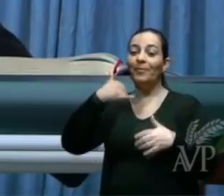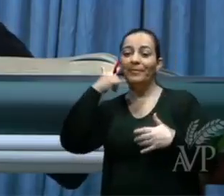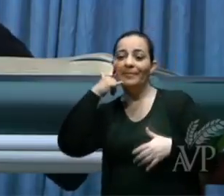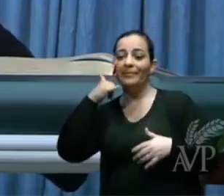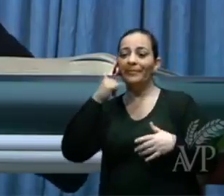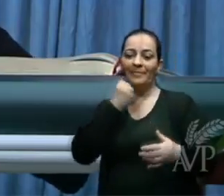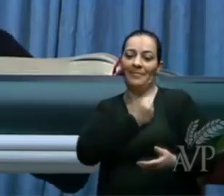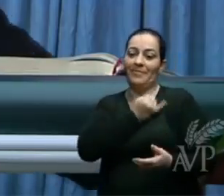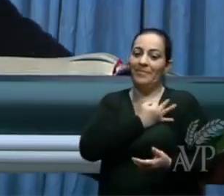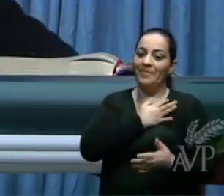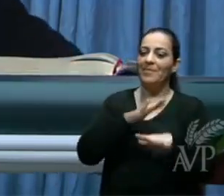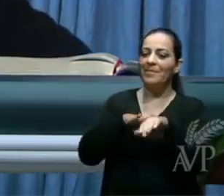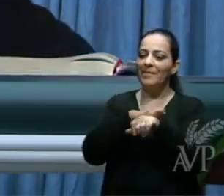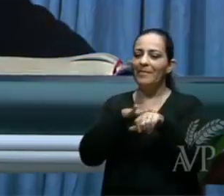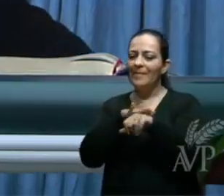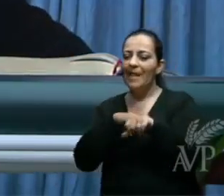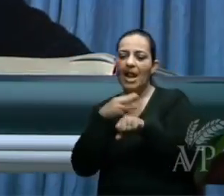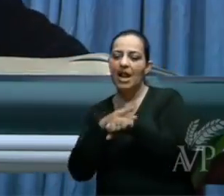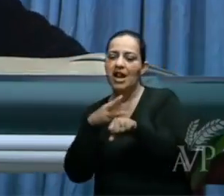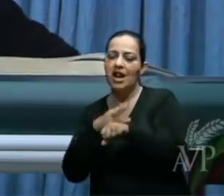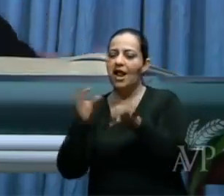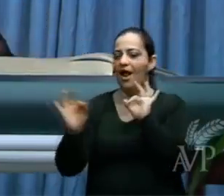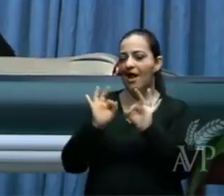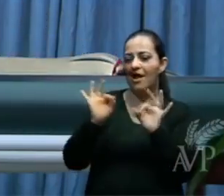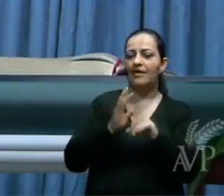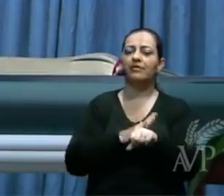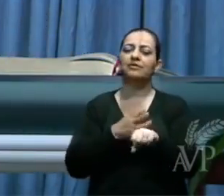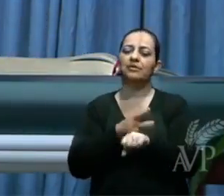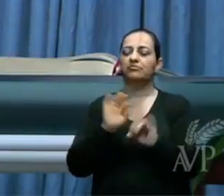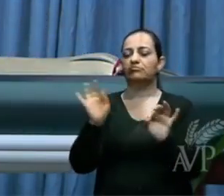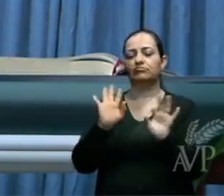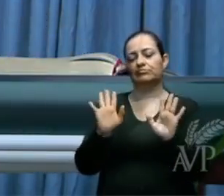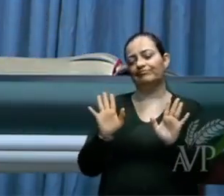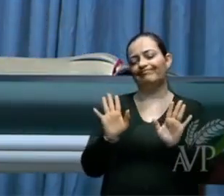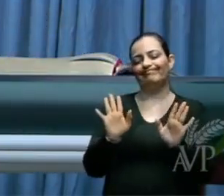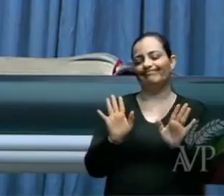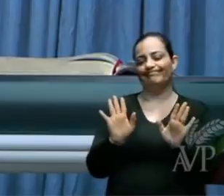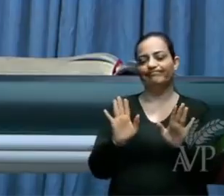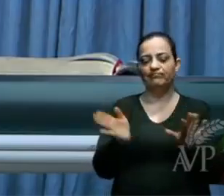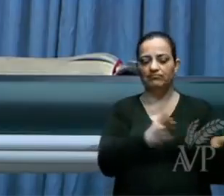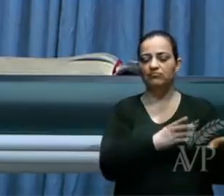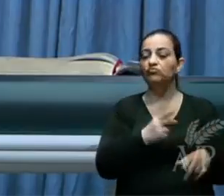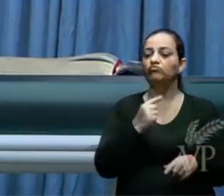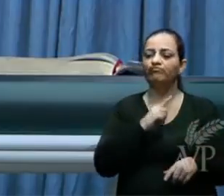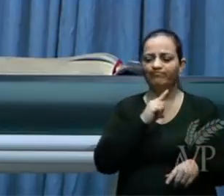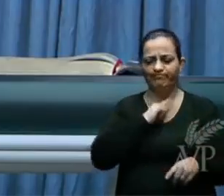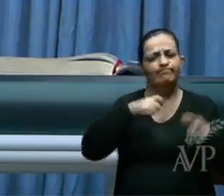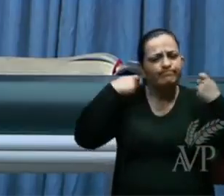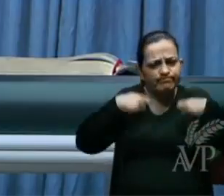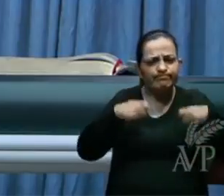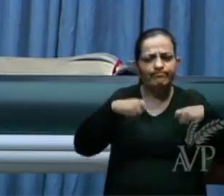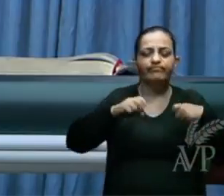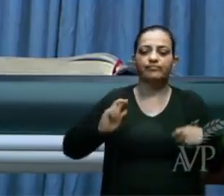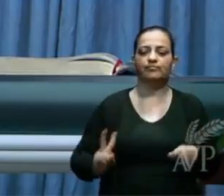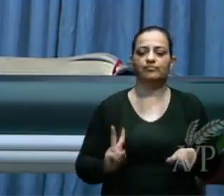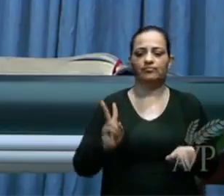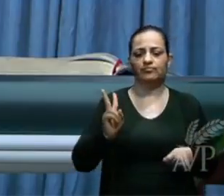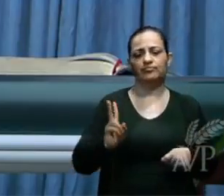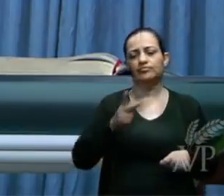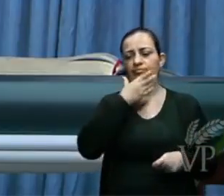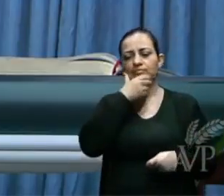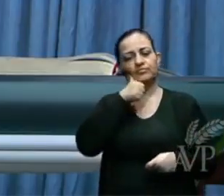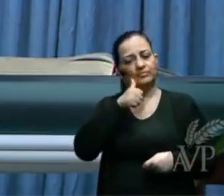meu número vamos começar a conversar olha você tem que valorizar mais a você mesmo